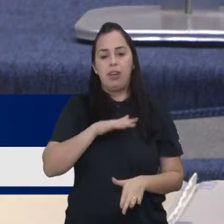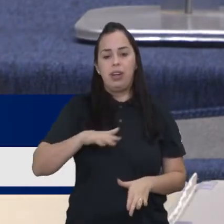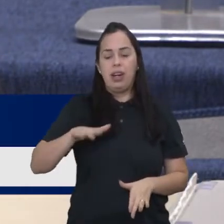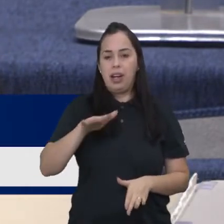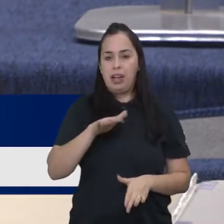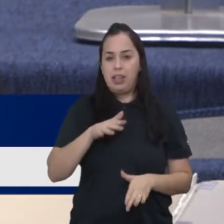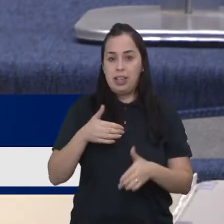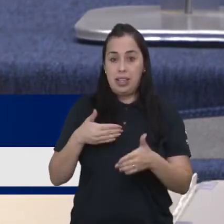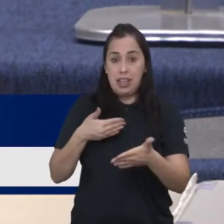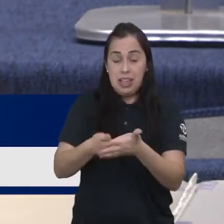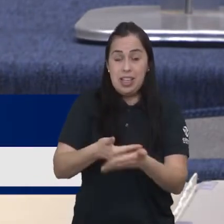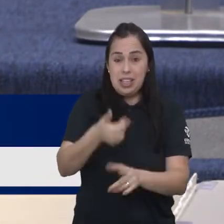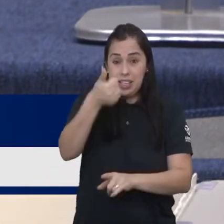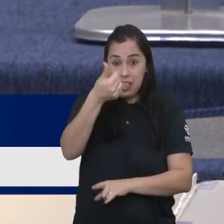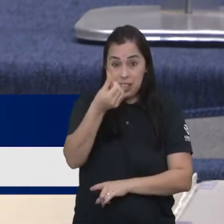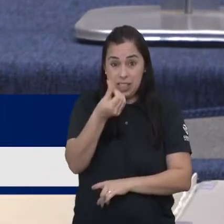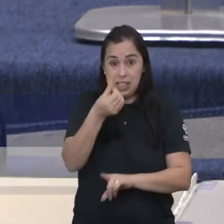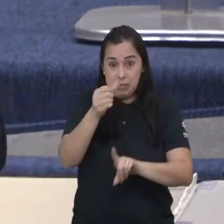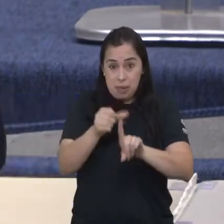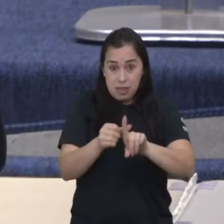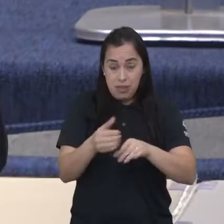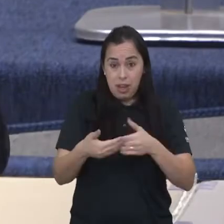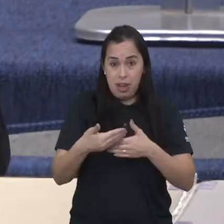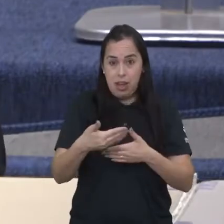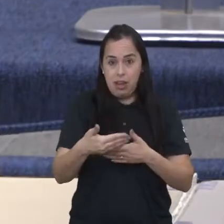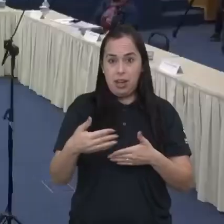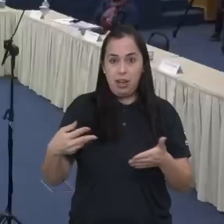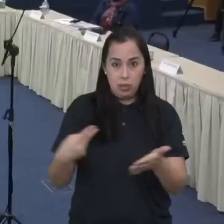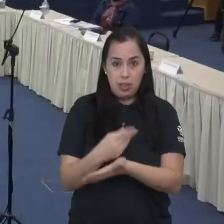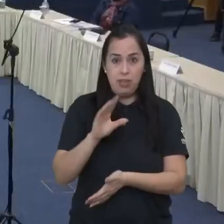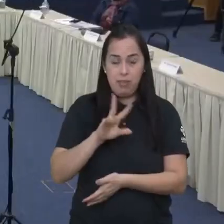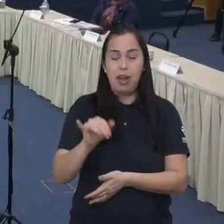que vai estourar daqui a uns seis meses na cidade.